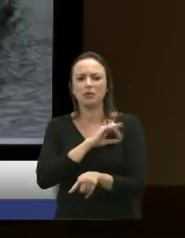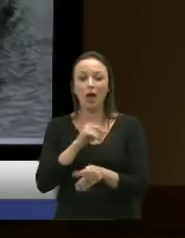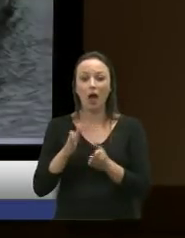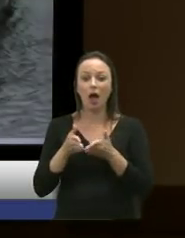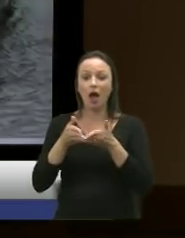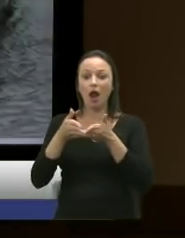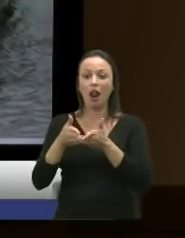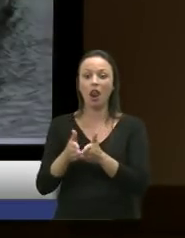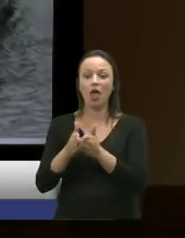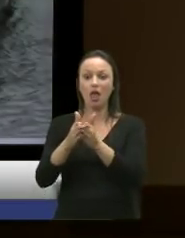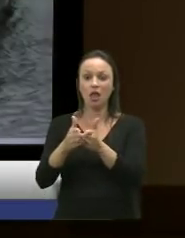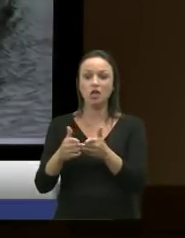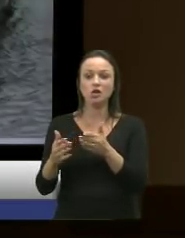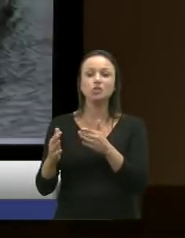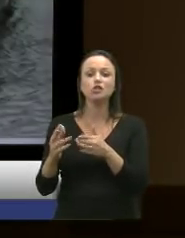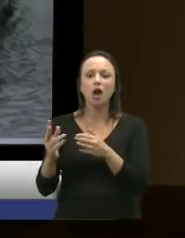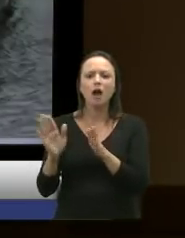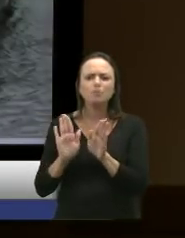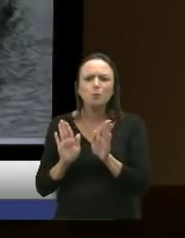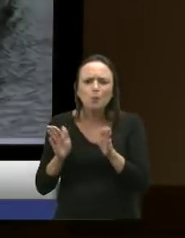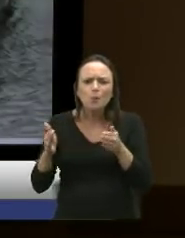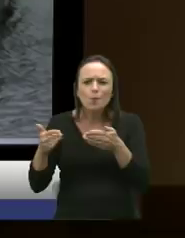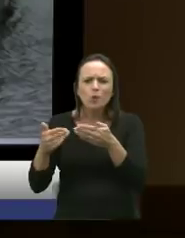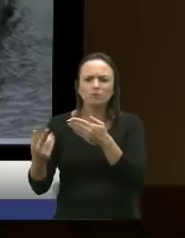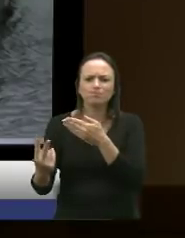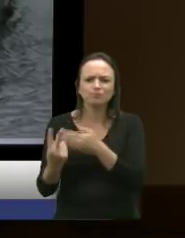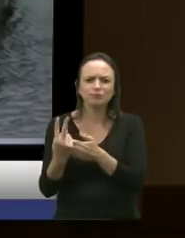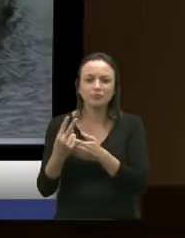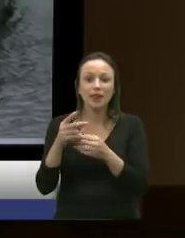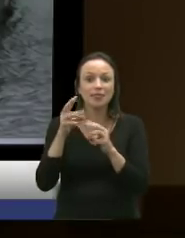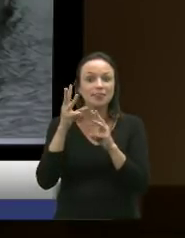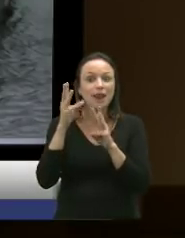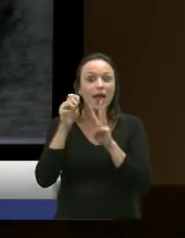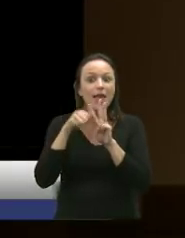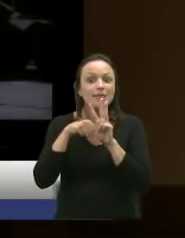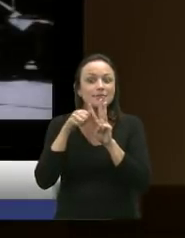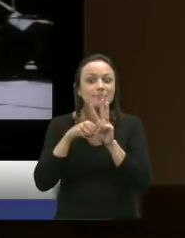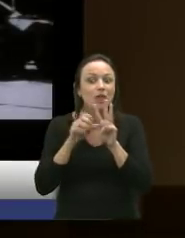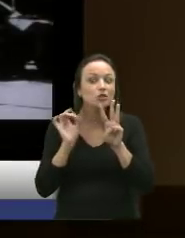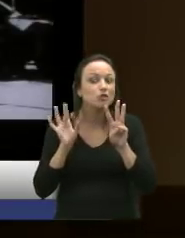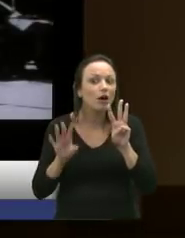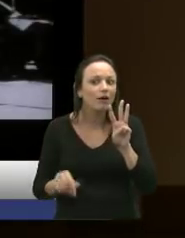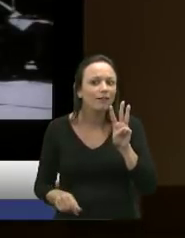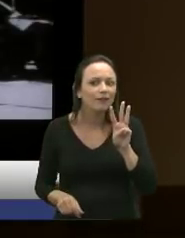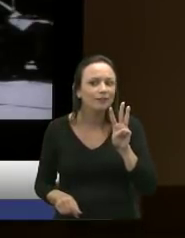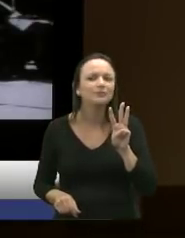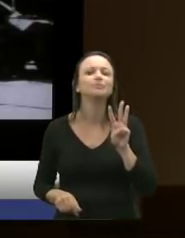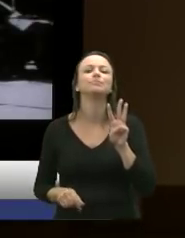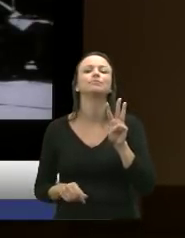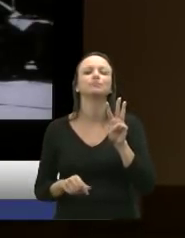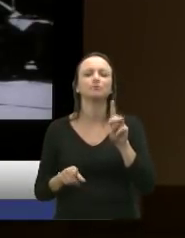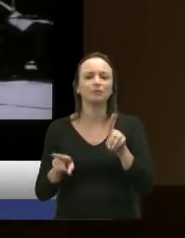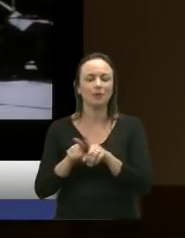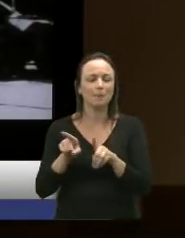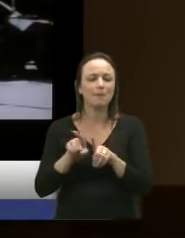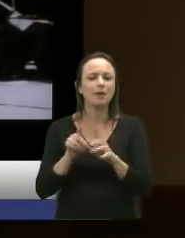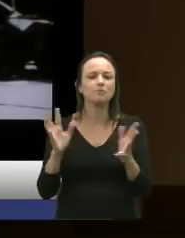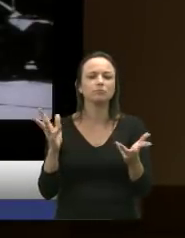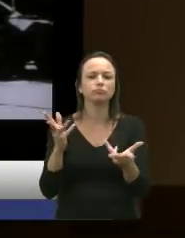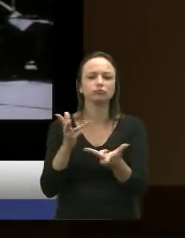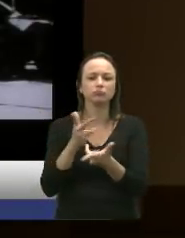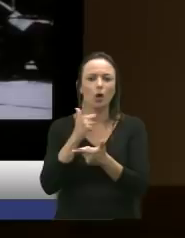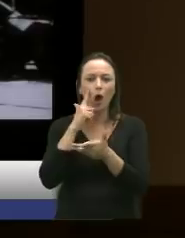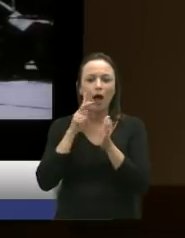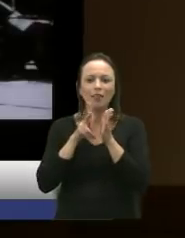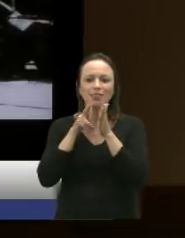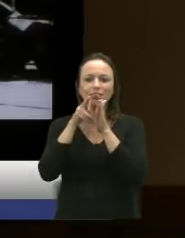blindada. Tudo isso em apenas 3 meses. Além da maravilha chamada trem